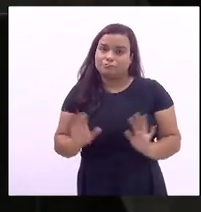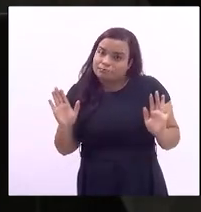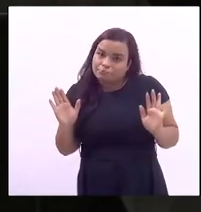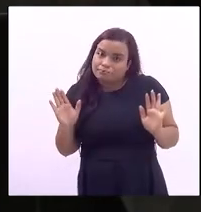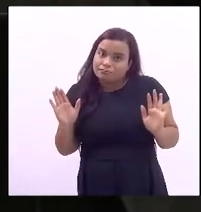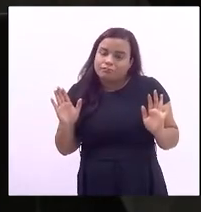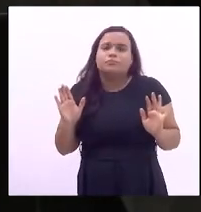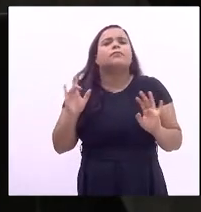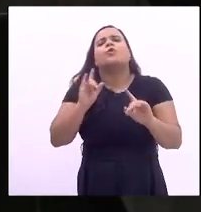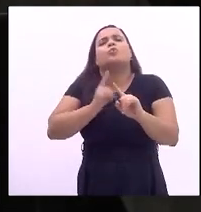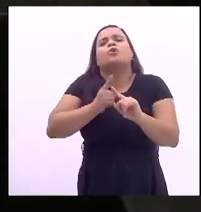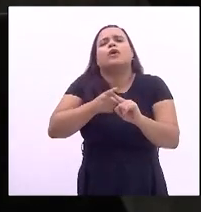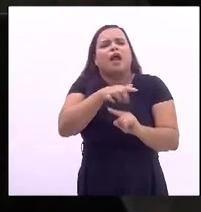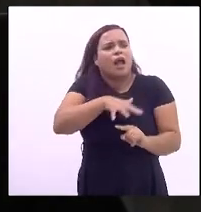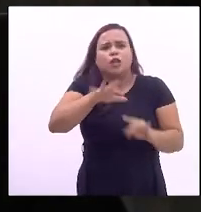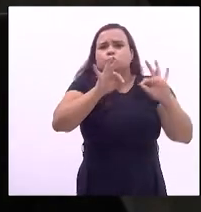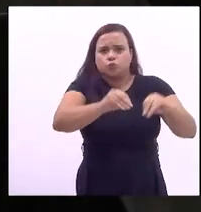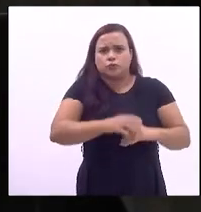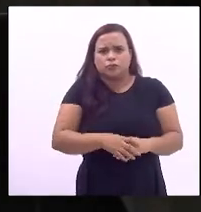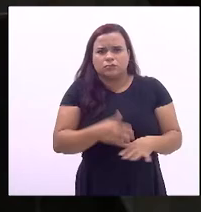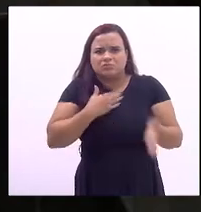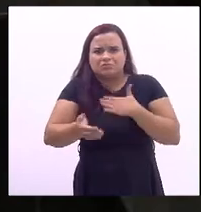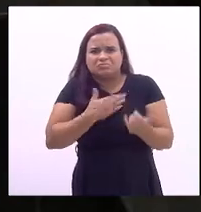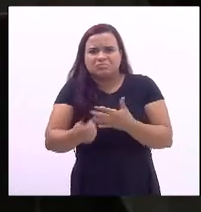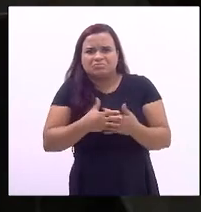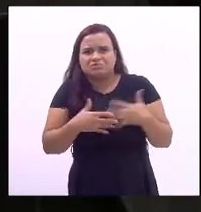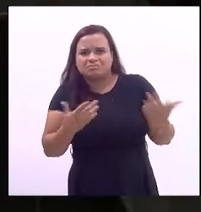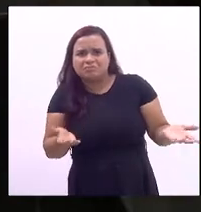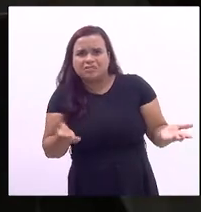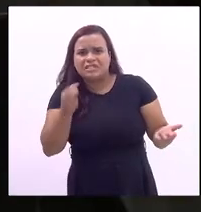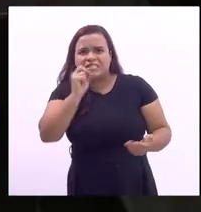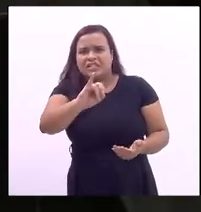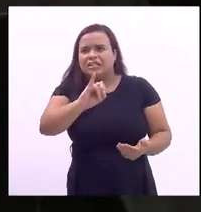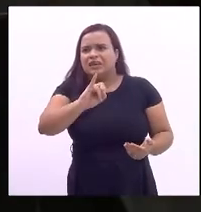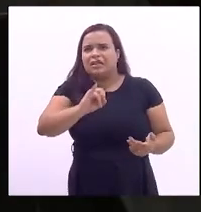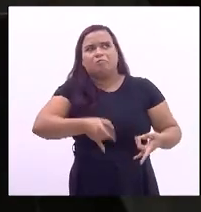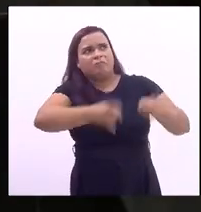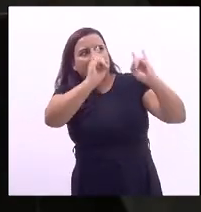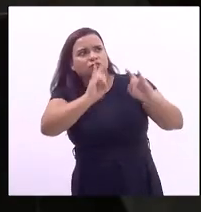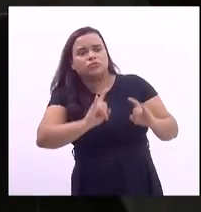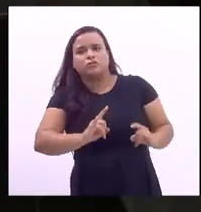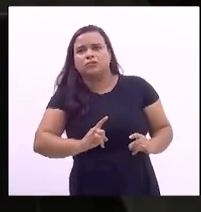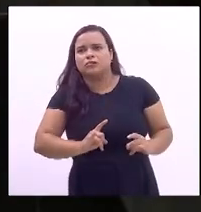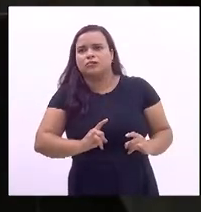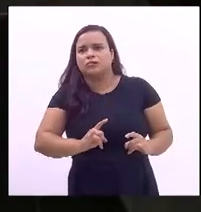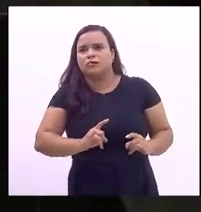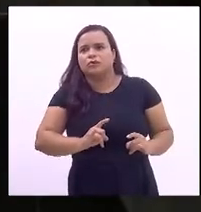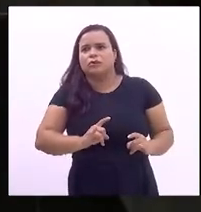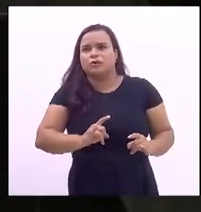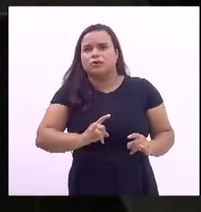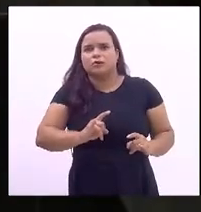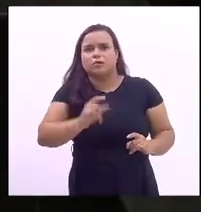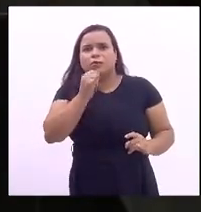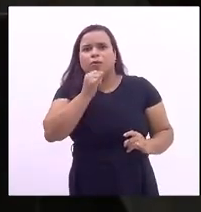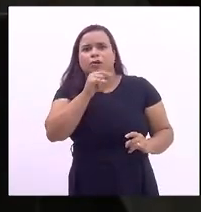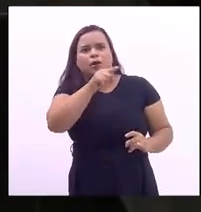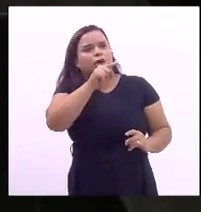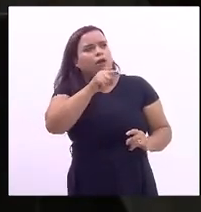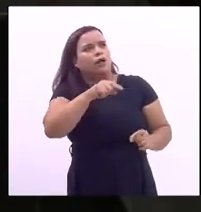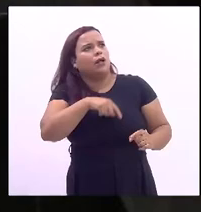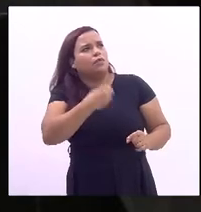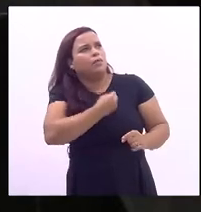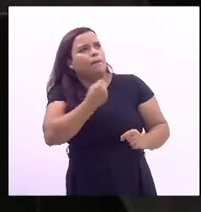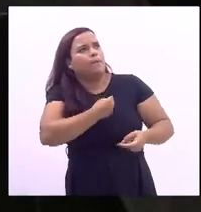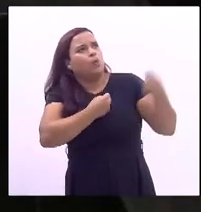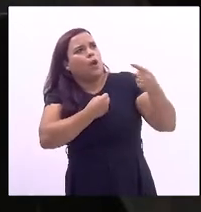é porque é a área toda Independente se tem um prédio como Number One na próxima ar